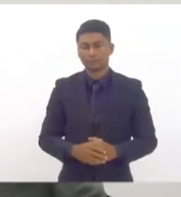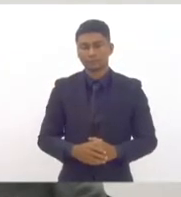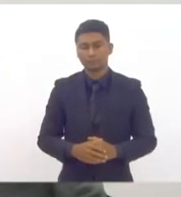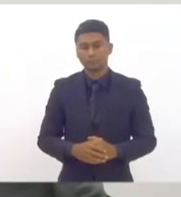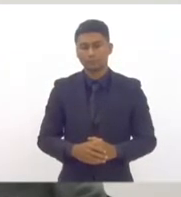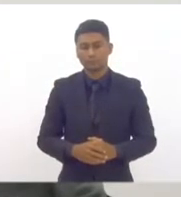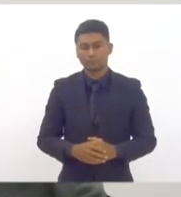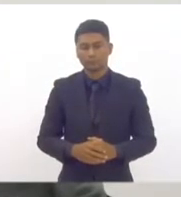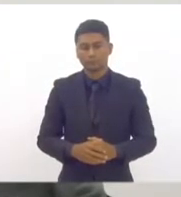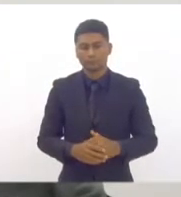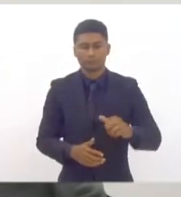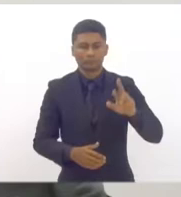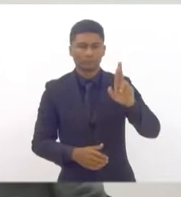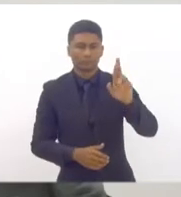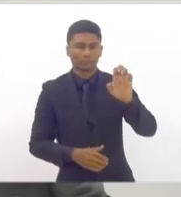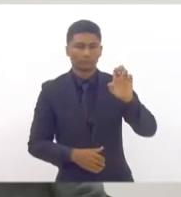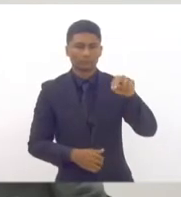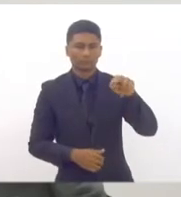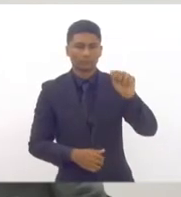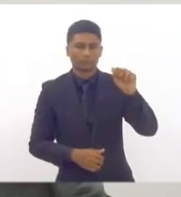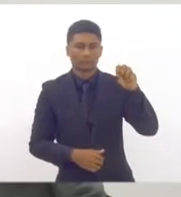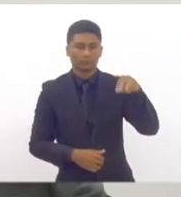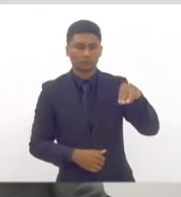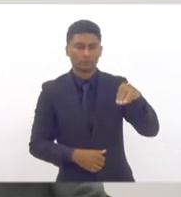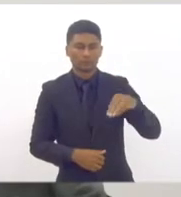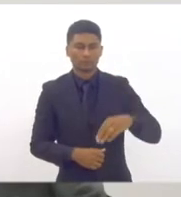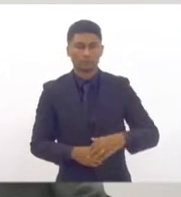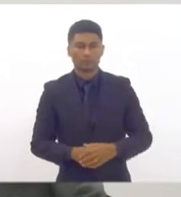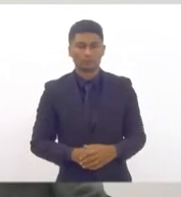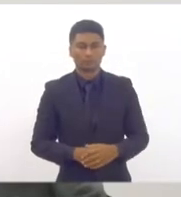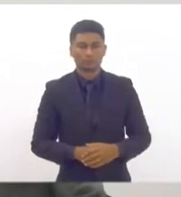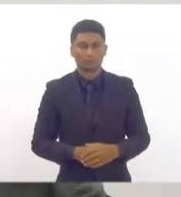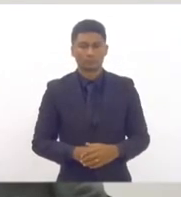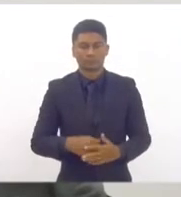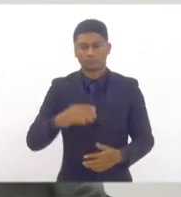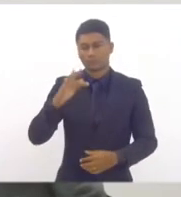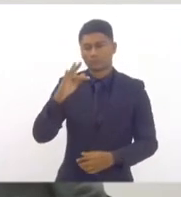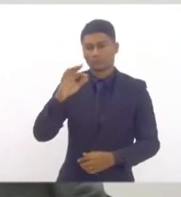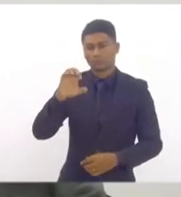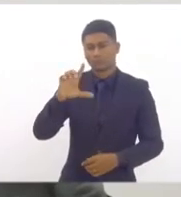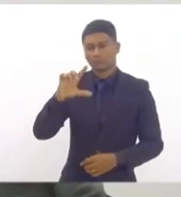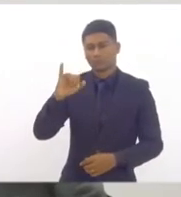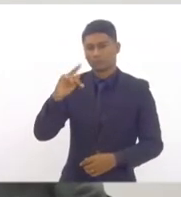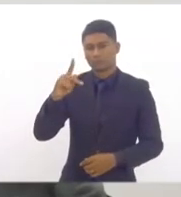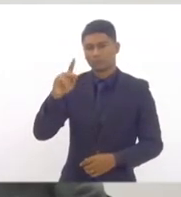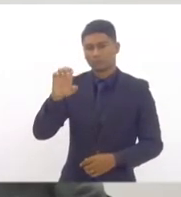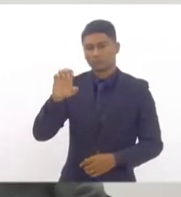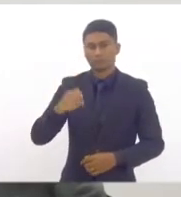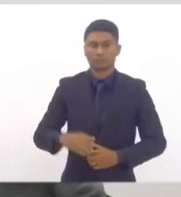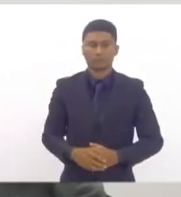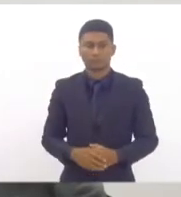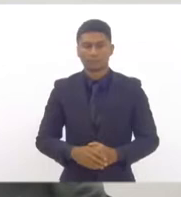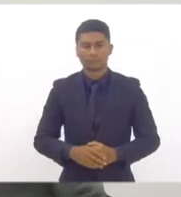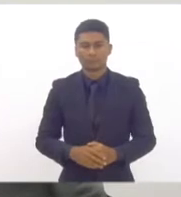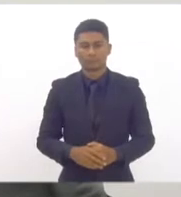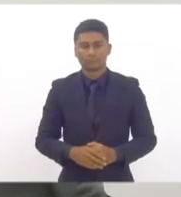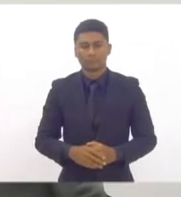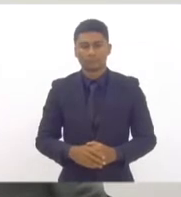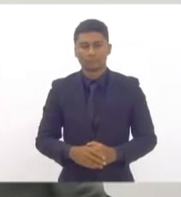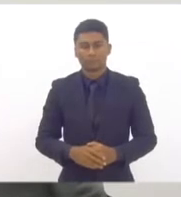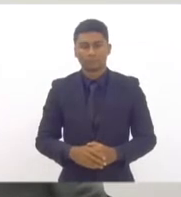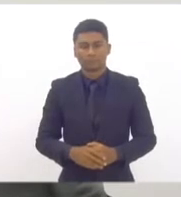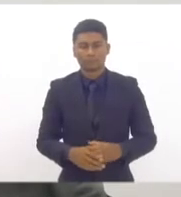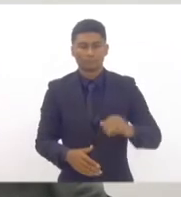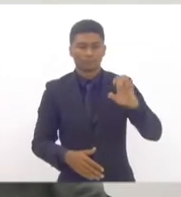o candidato Renan Santos Pinheiro, o candidato Felipe de Conte Aste, a